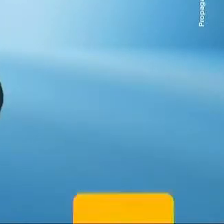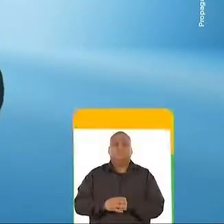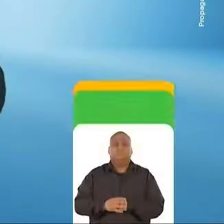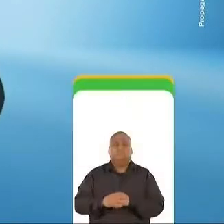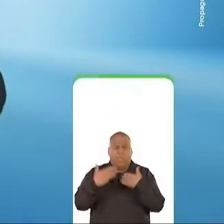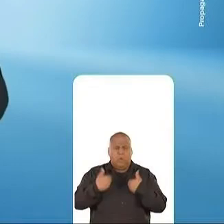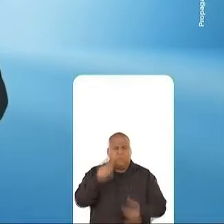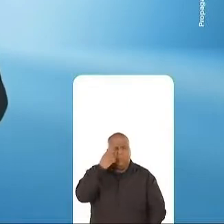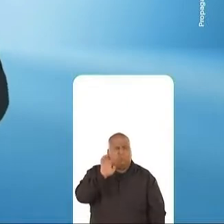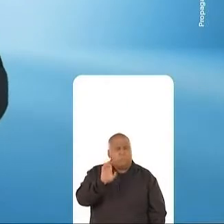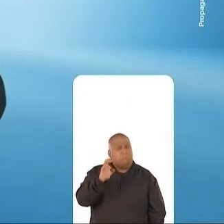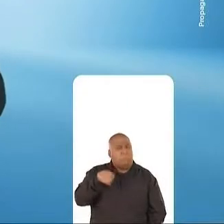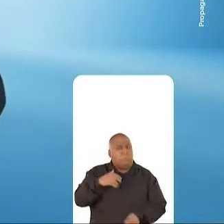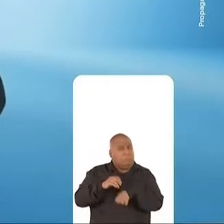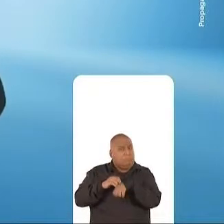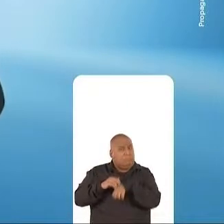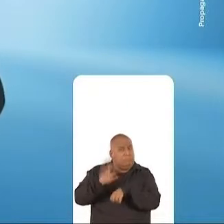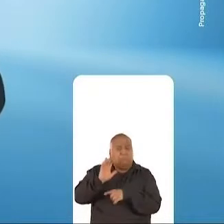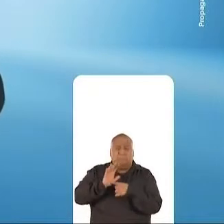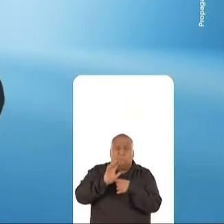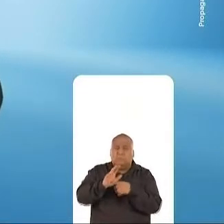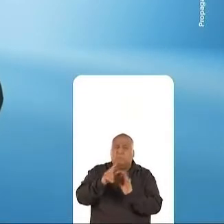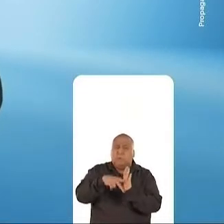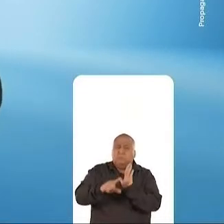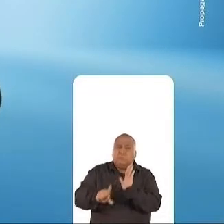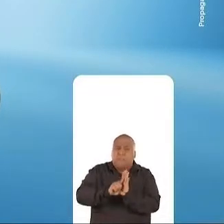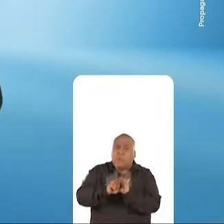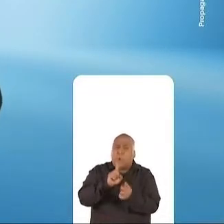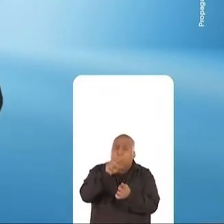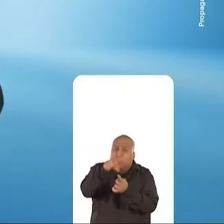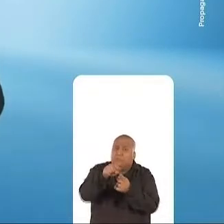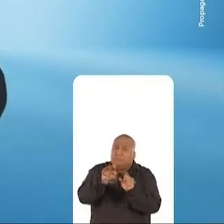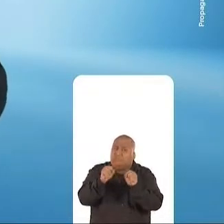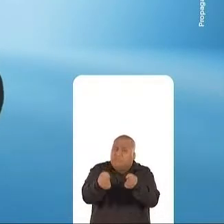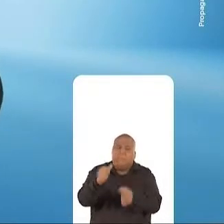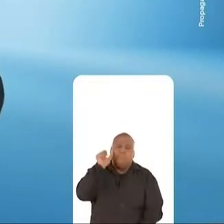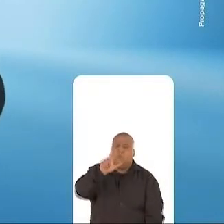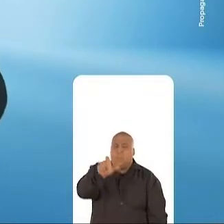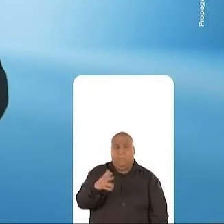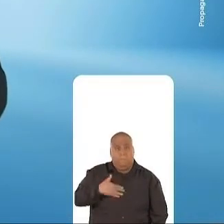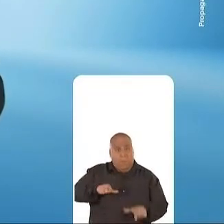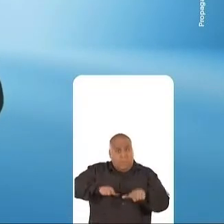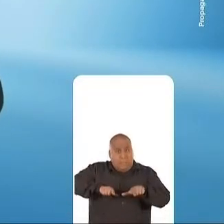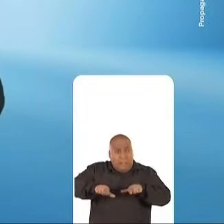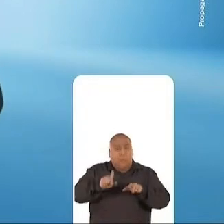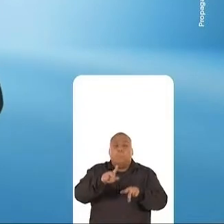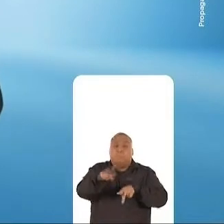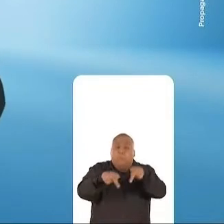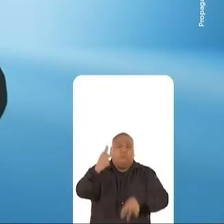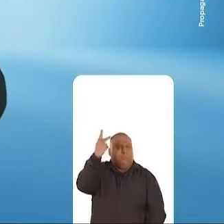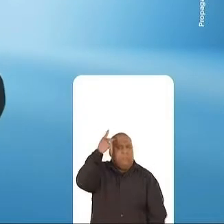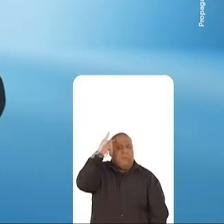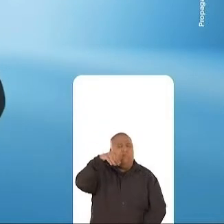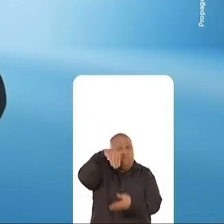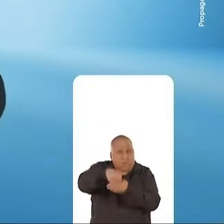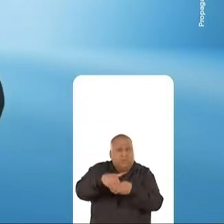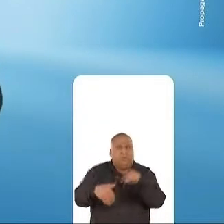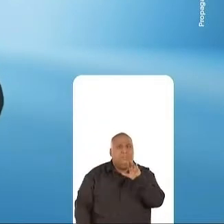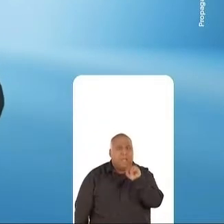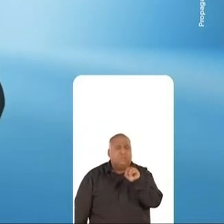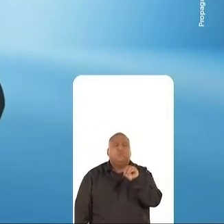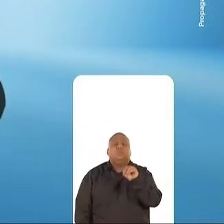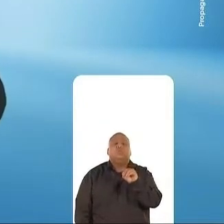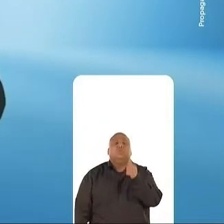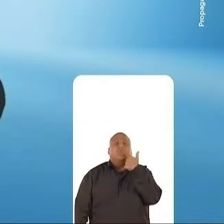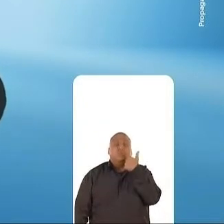12222. Sou o deputado estadual que mais apresentou projetos de lei em defesa da mulher. E o meu trabalho é pelo povo paulista. Vote